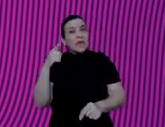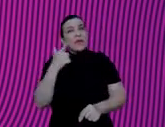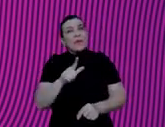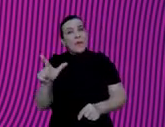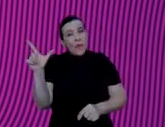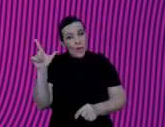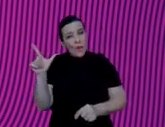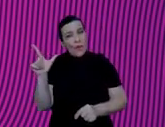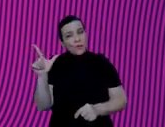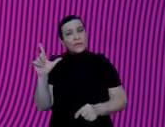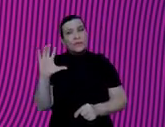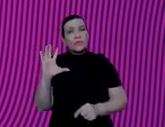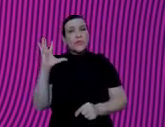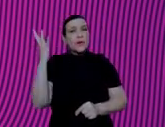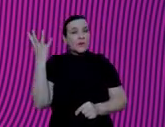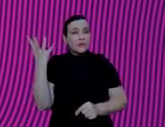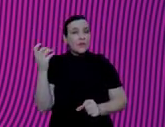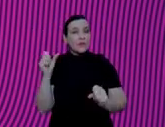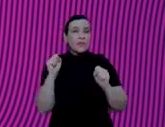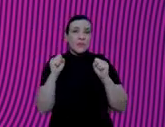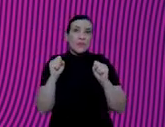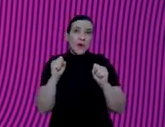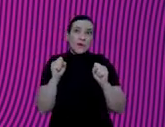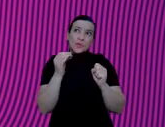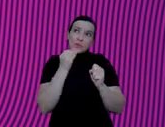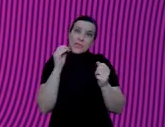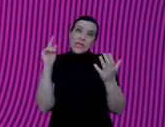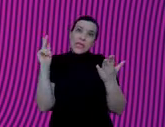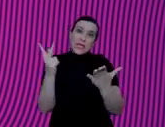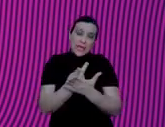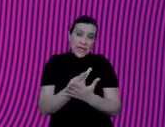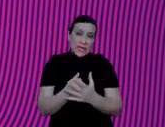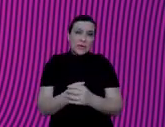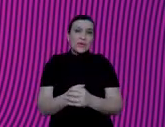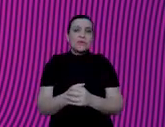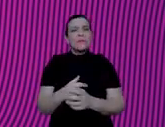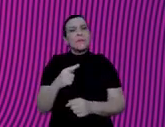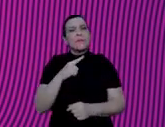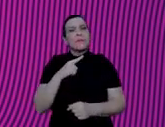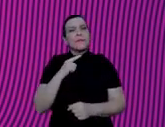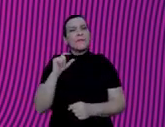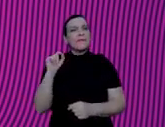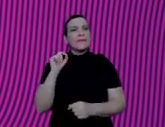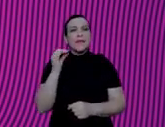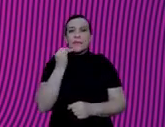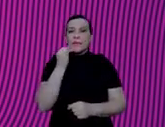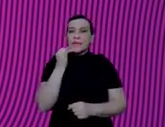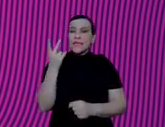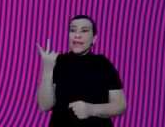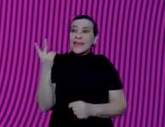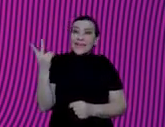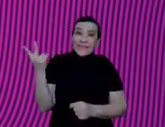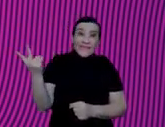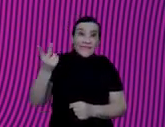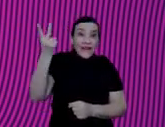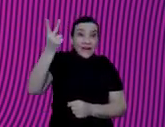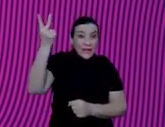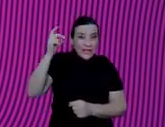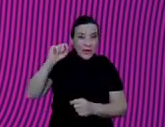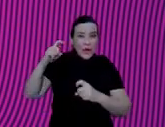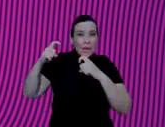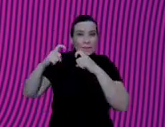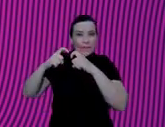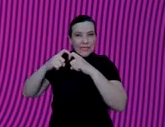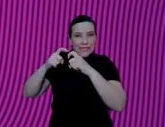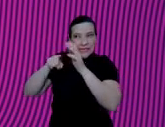que refletem erros. Nós temos ainda uma pouca valorização da medicina paliativa no Brasil. Então, é possível que